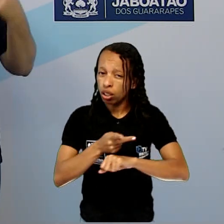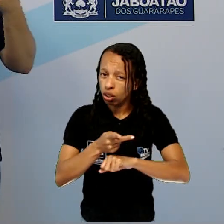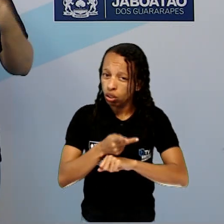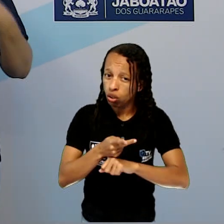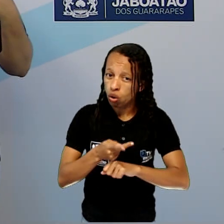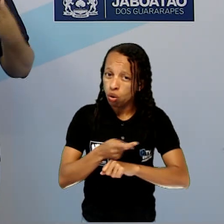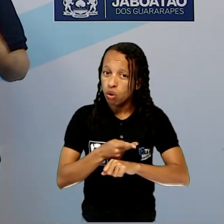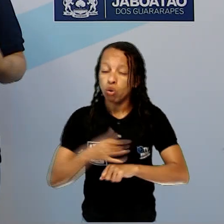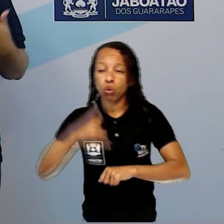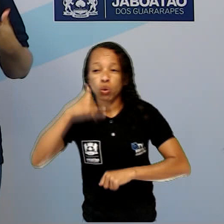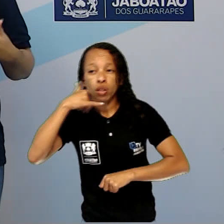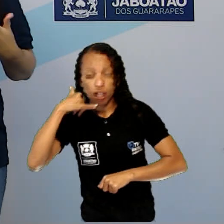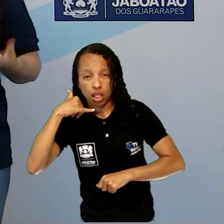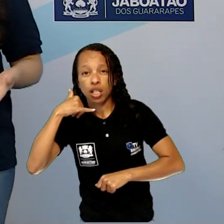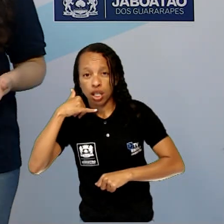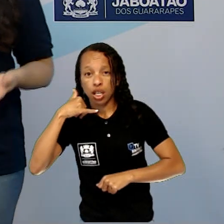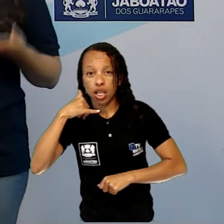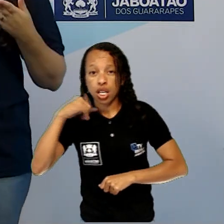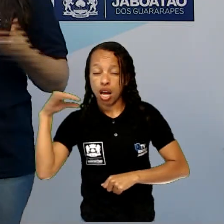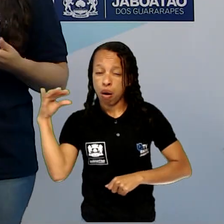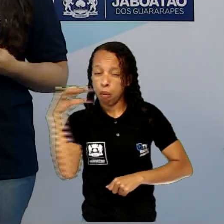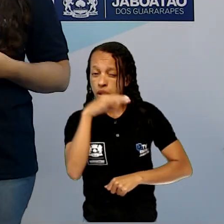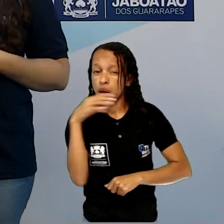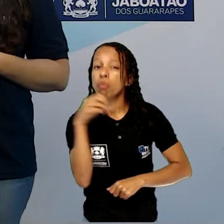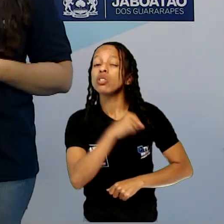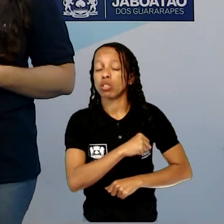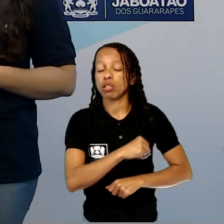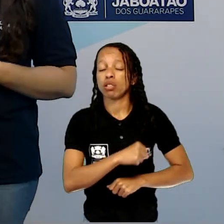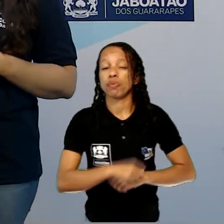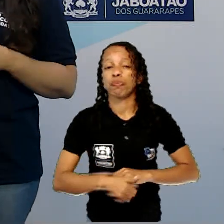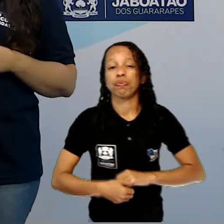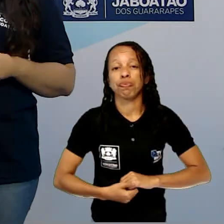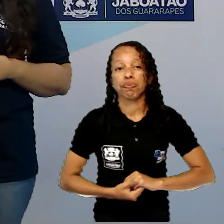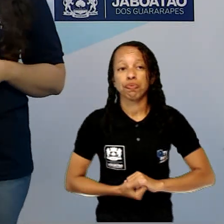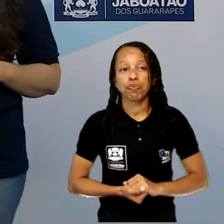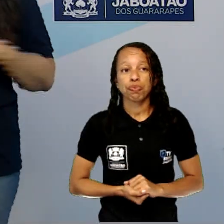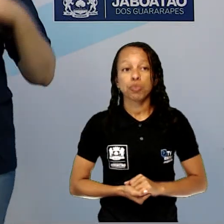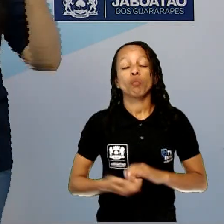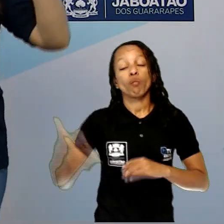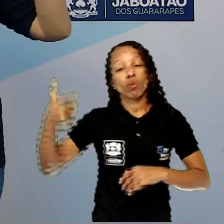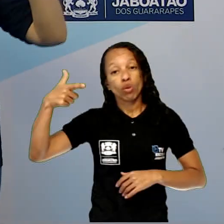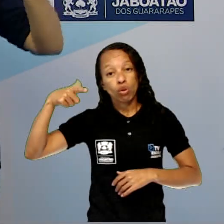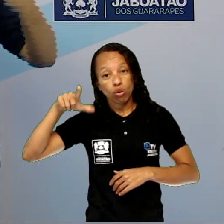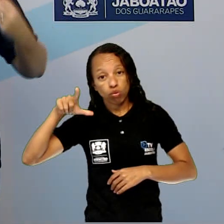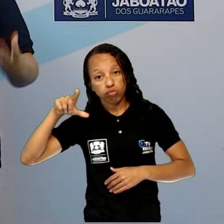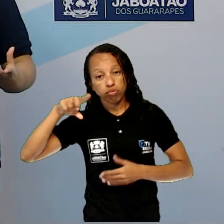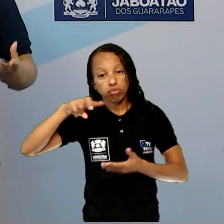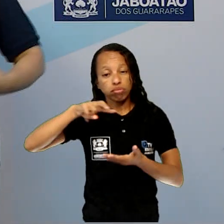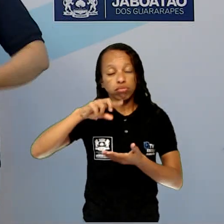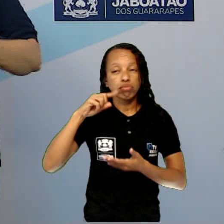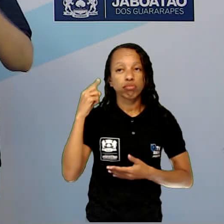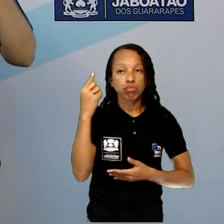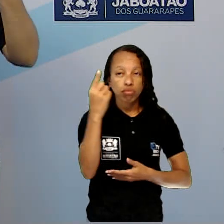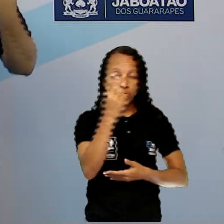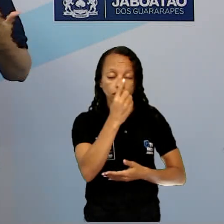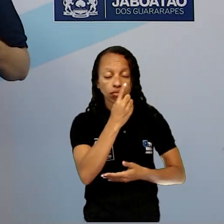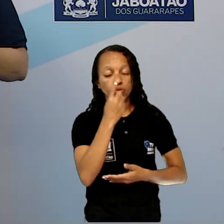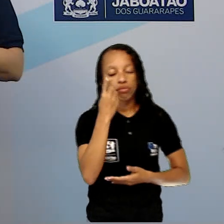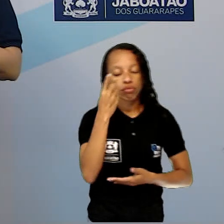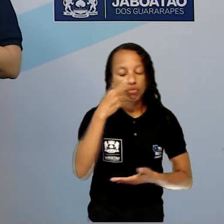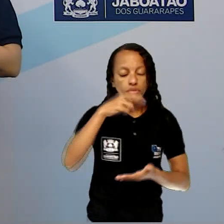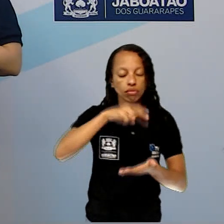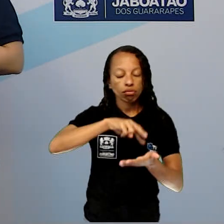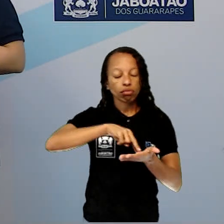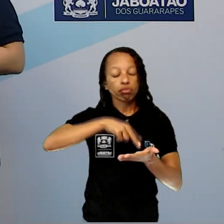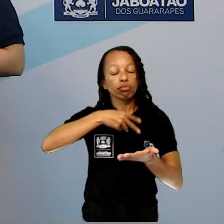têm tudo que é necessário para fazer o atendimento nesses casos. Uma outra situação é o desmaio, seja por vários motivos.